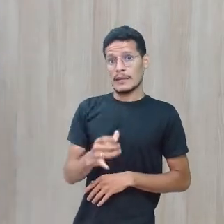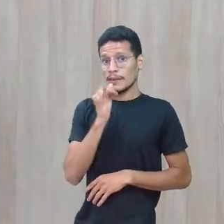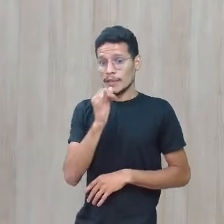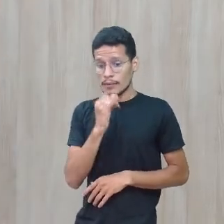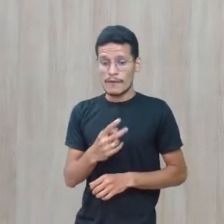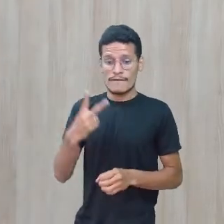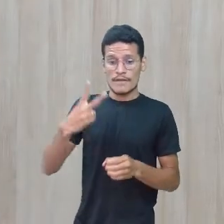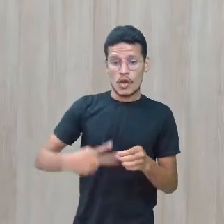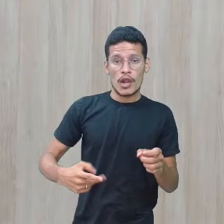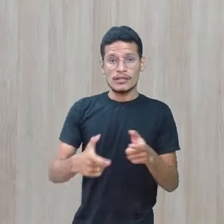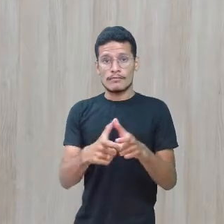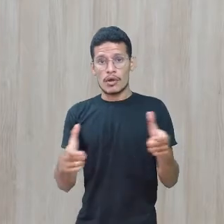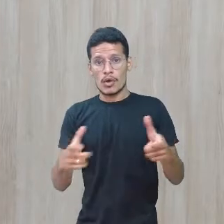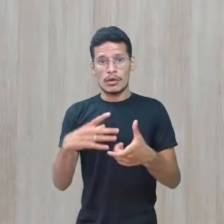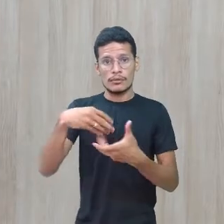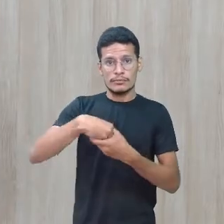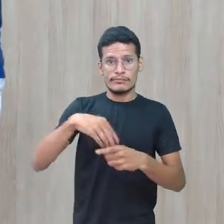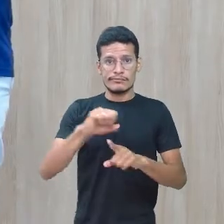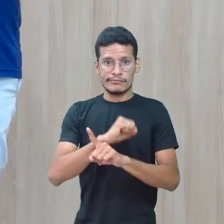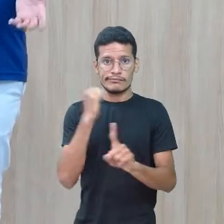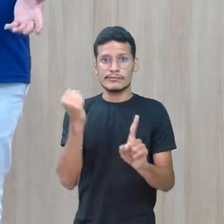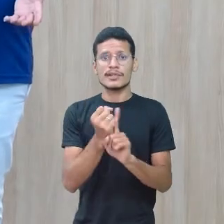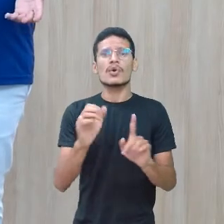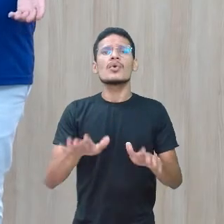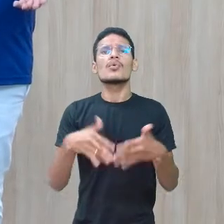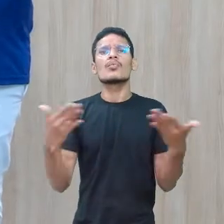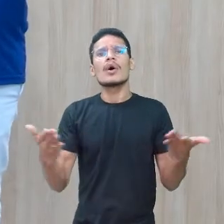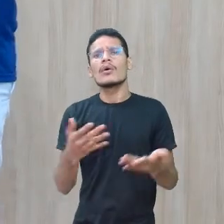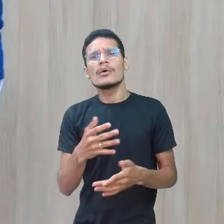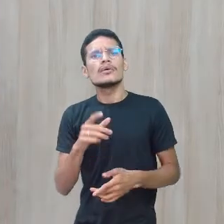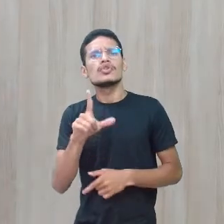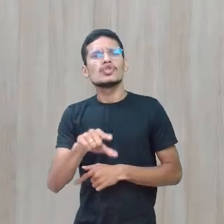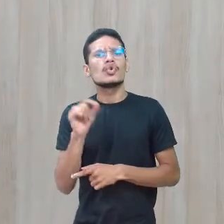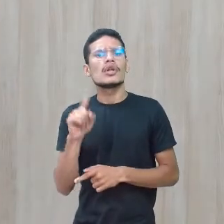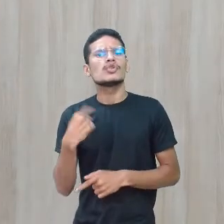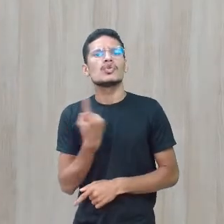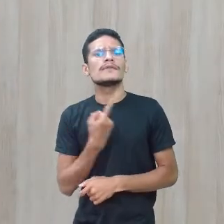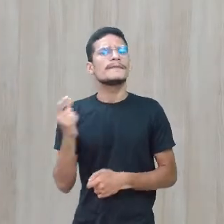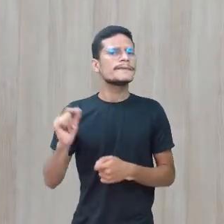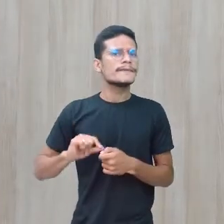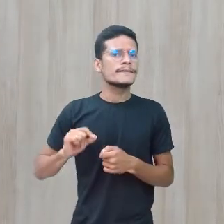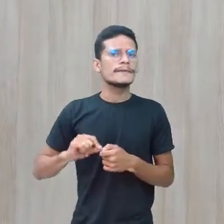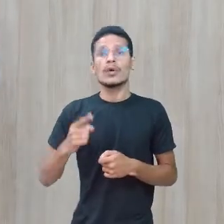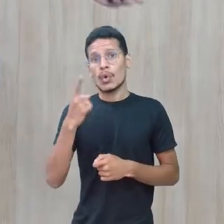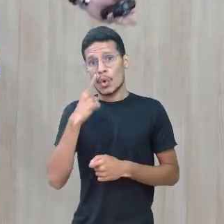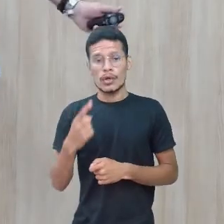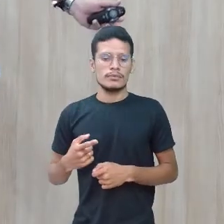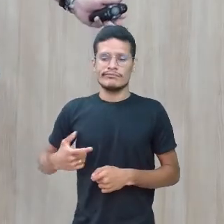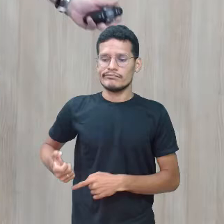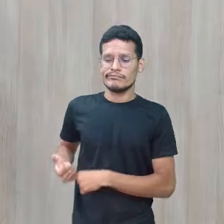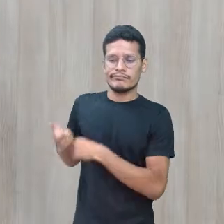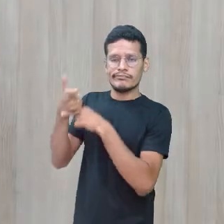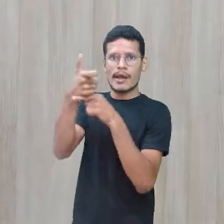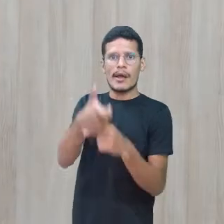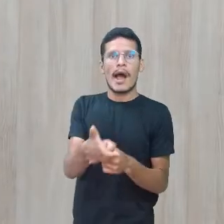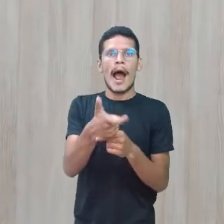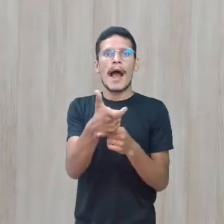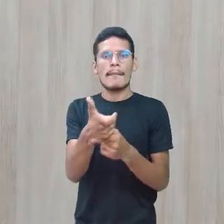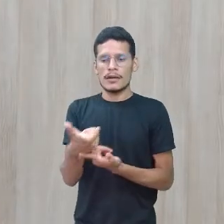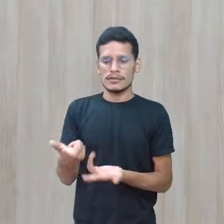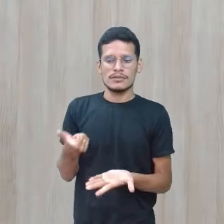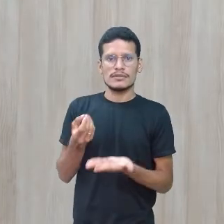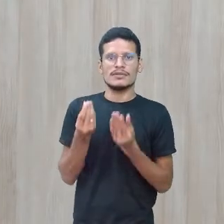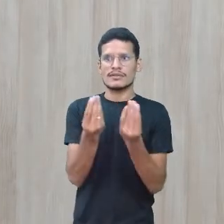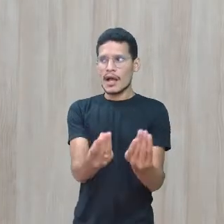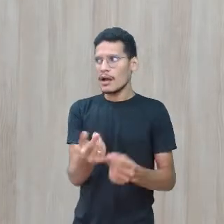de violência, né, na sociedade, então qual a medida mais simples, né? Vamos armar todo mundo, porque todo